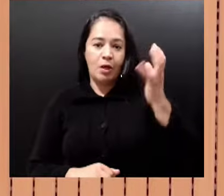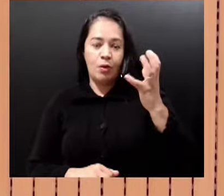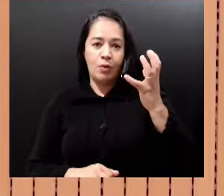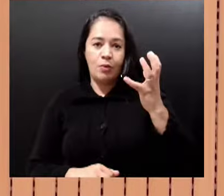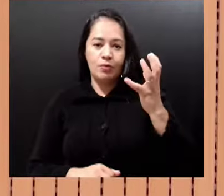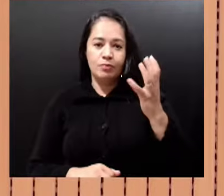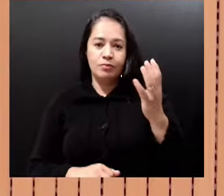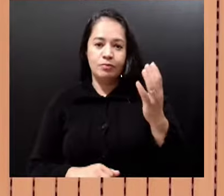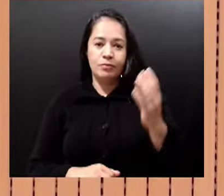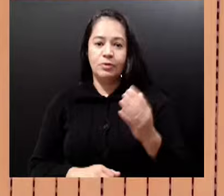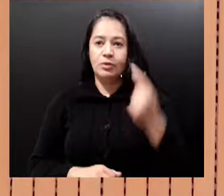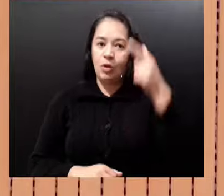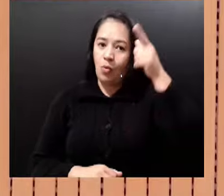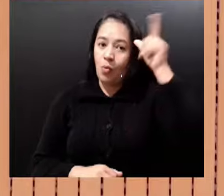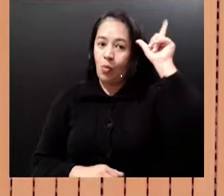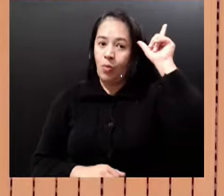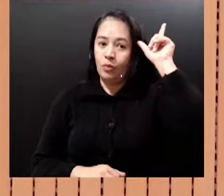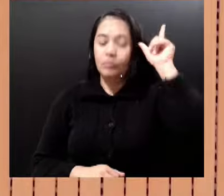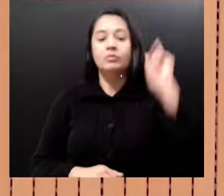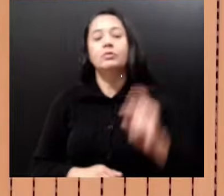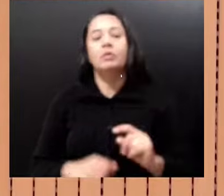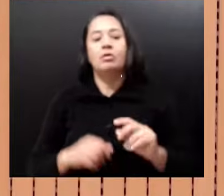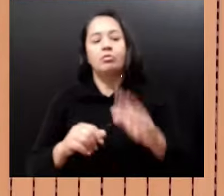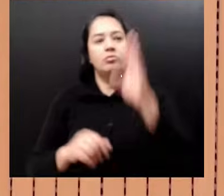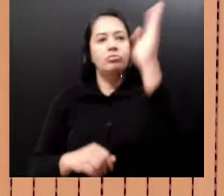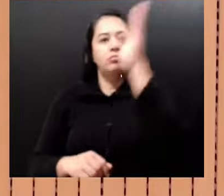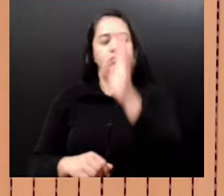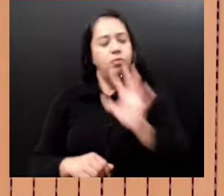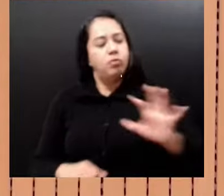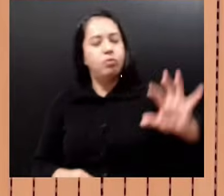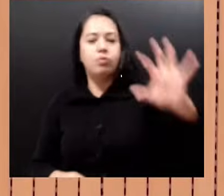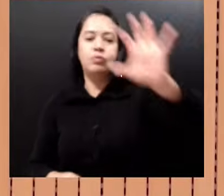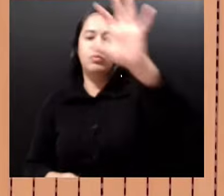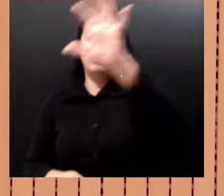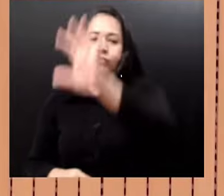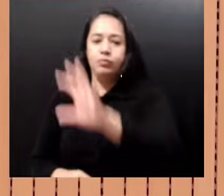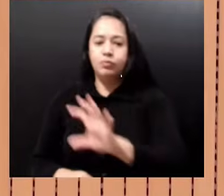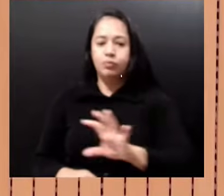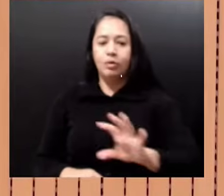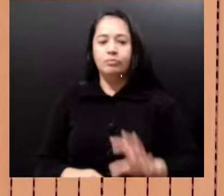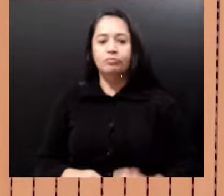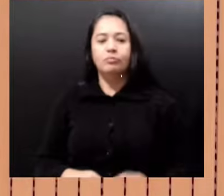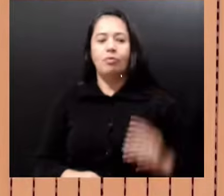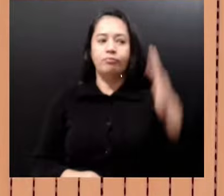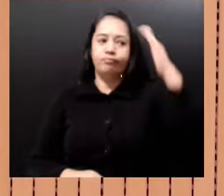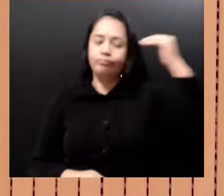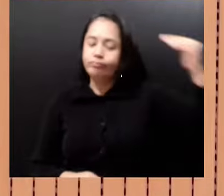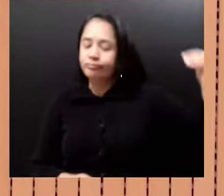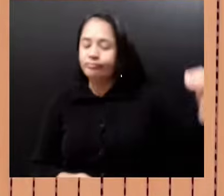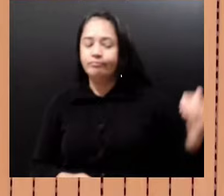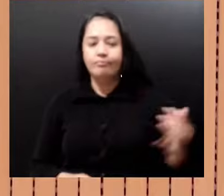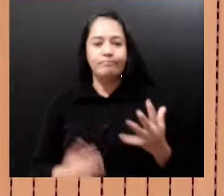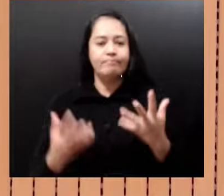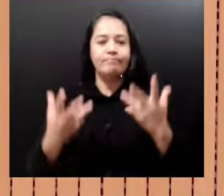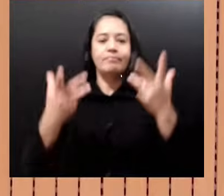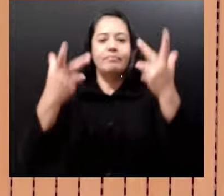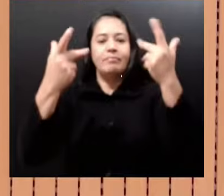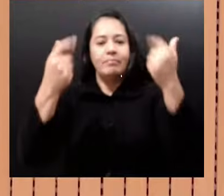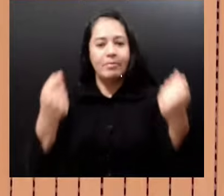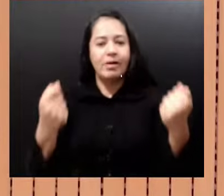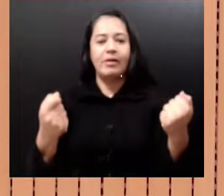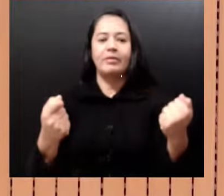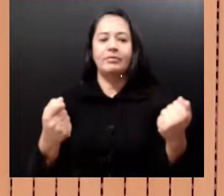ontem, por todo o Brasil. Foi um sucesso impressionante a